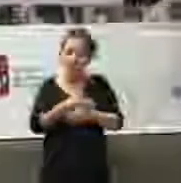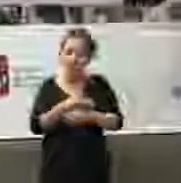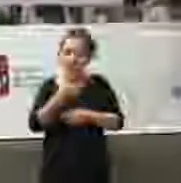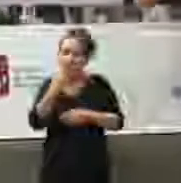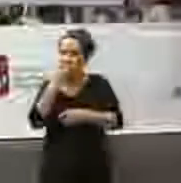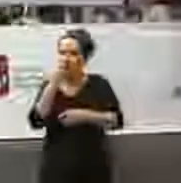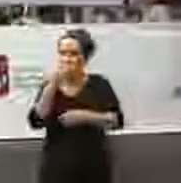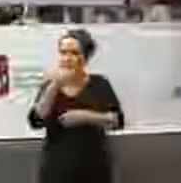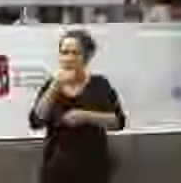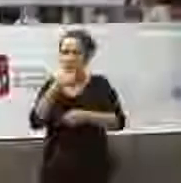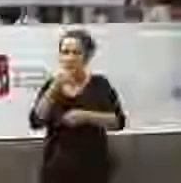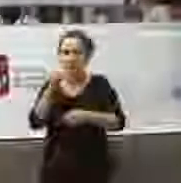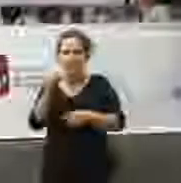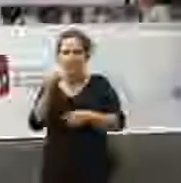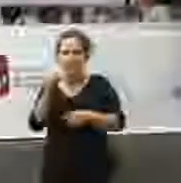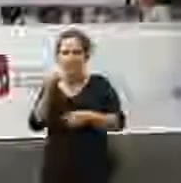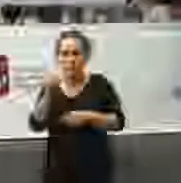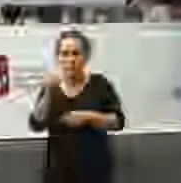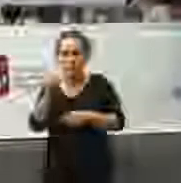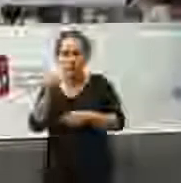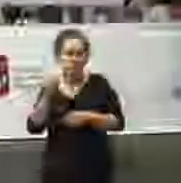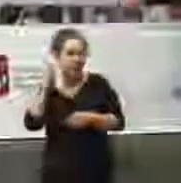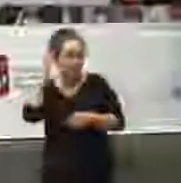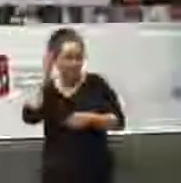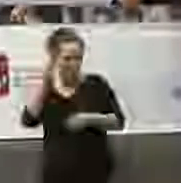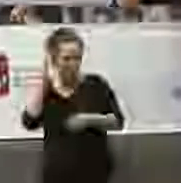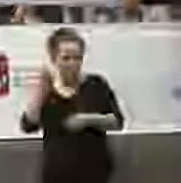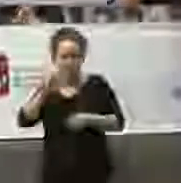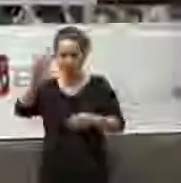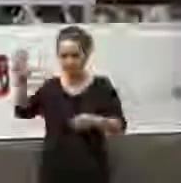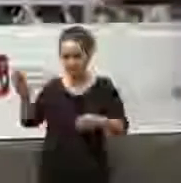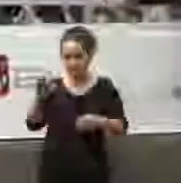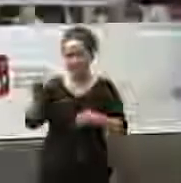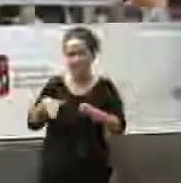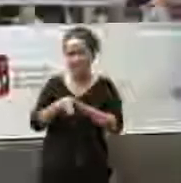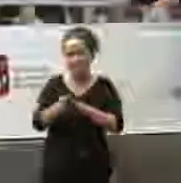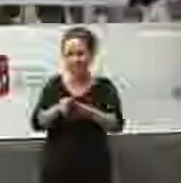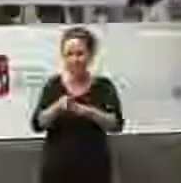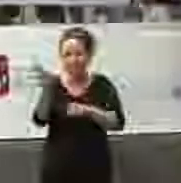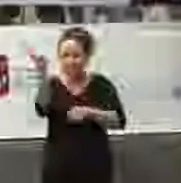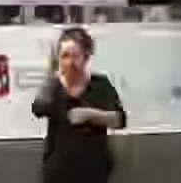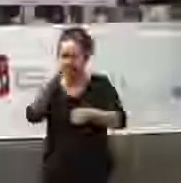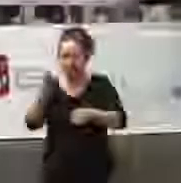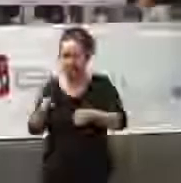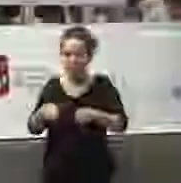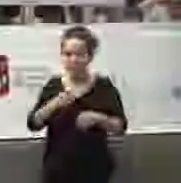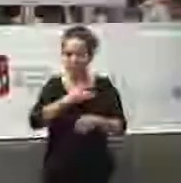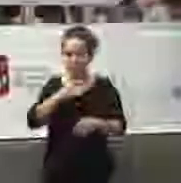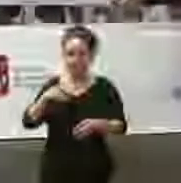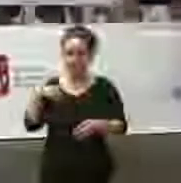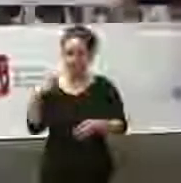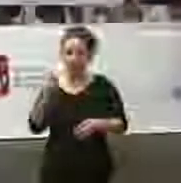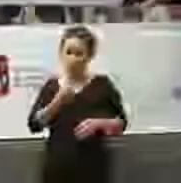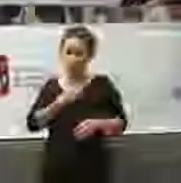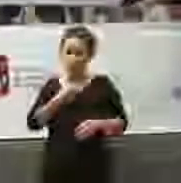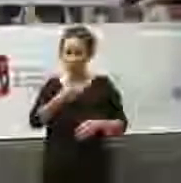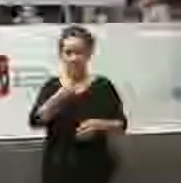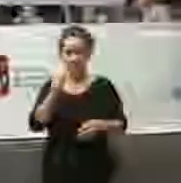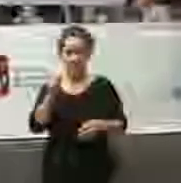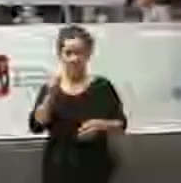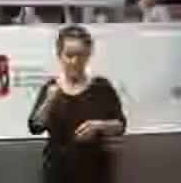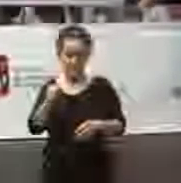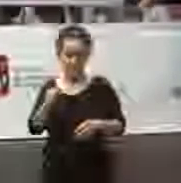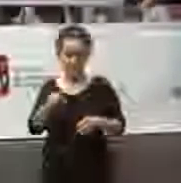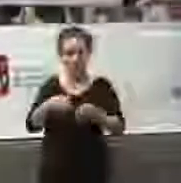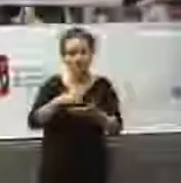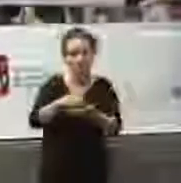assembleias gerais do do conselho nacional de secretários de saúde nós somos 27 secretários estaduais de